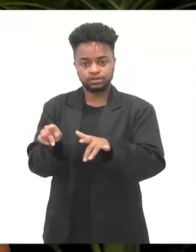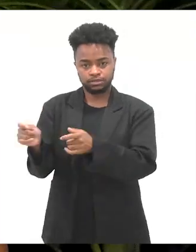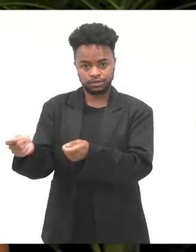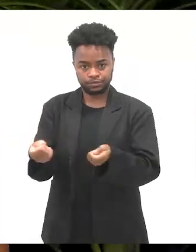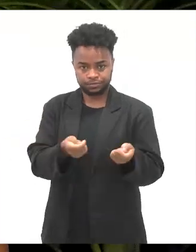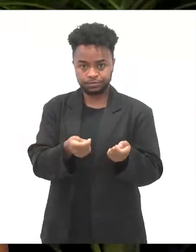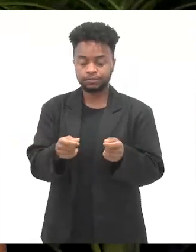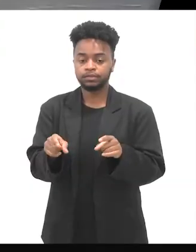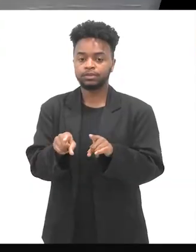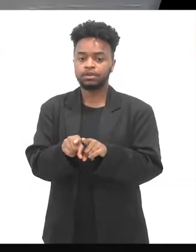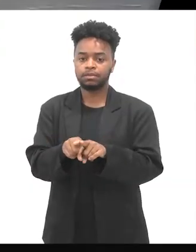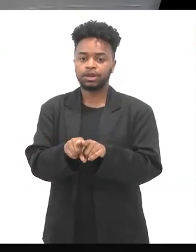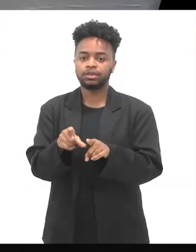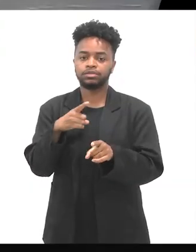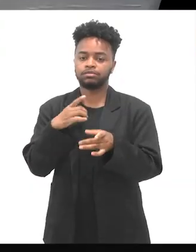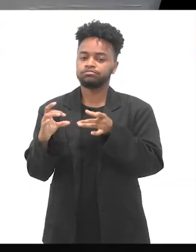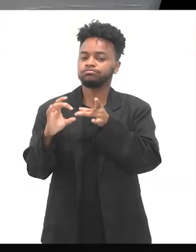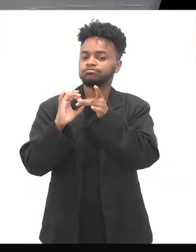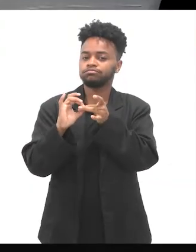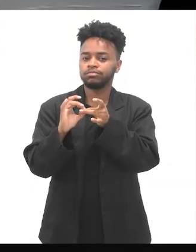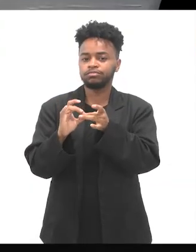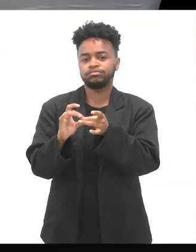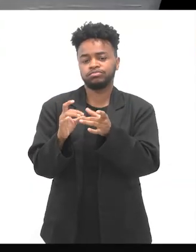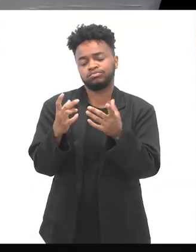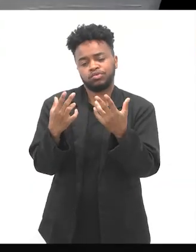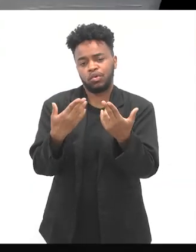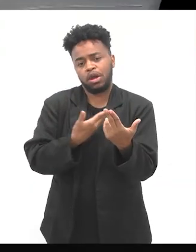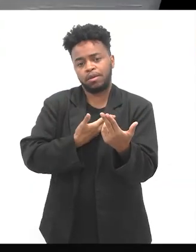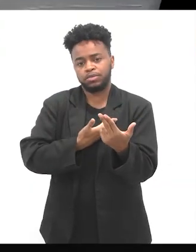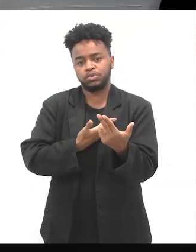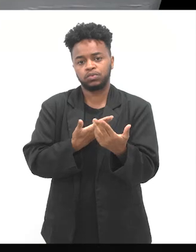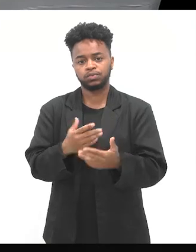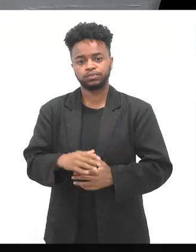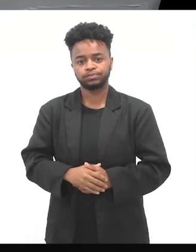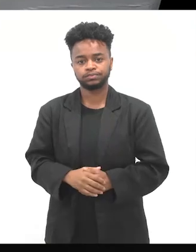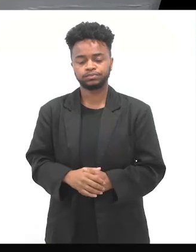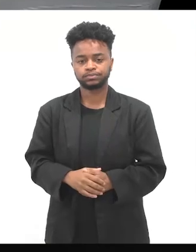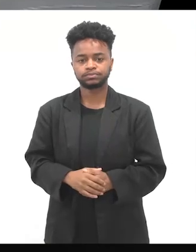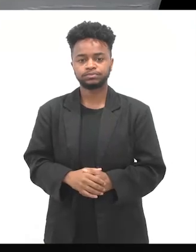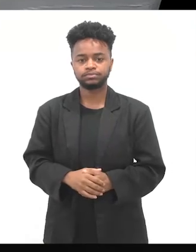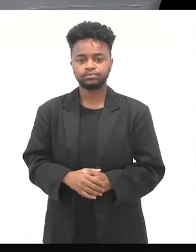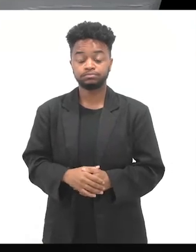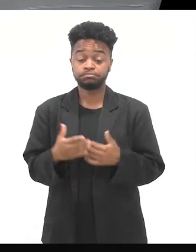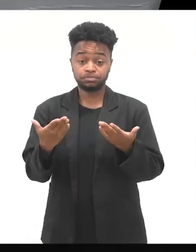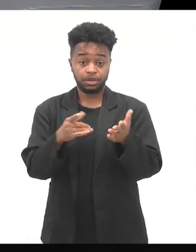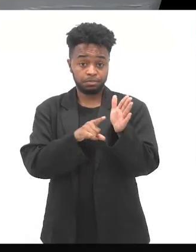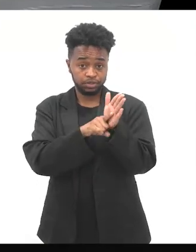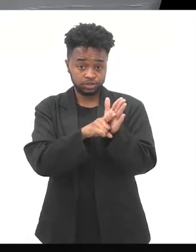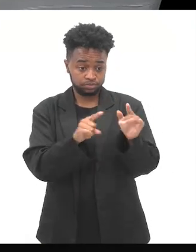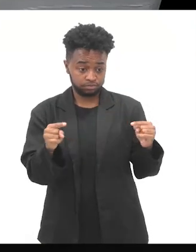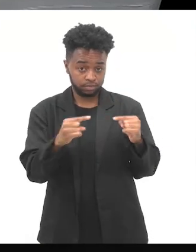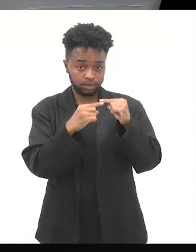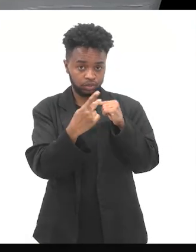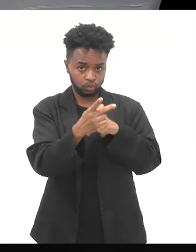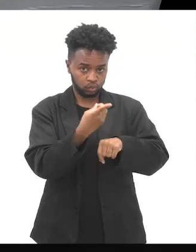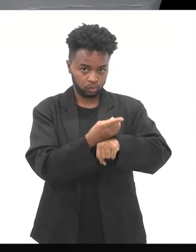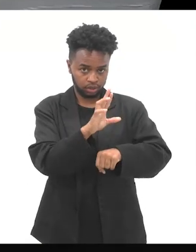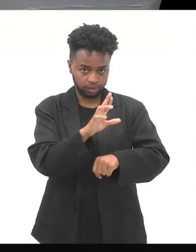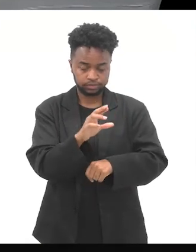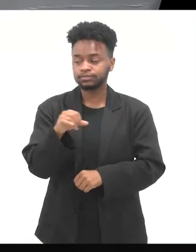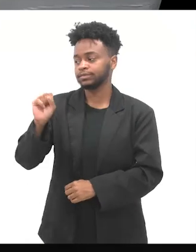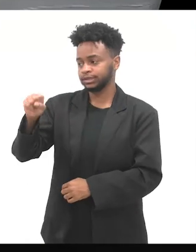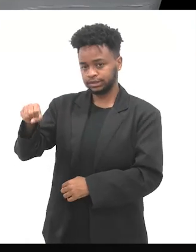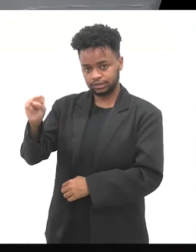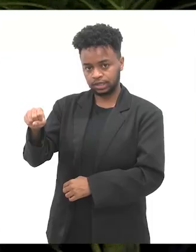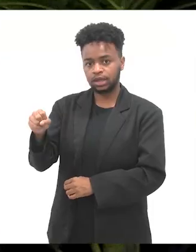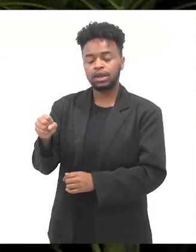aí um laço de amizade, praticamente, né? Então, esse estudo tem a ver com o teu doutorado? Sim, esse estudo que a gente está